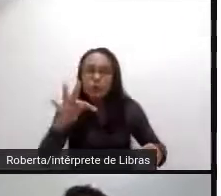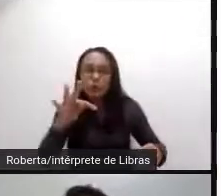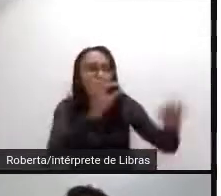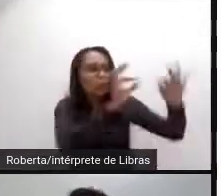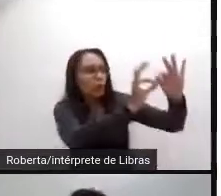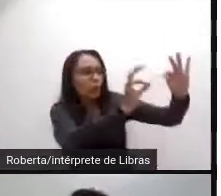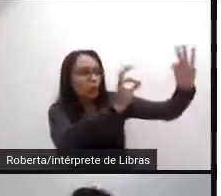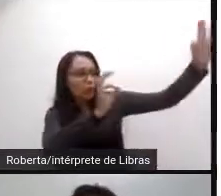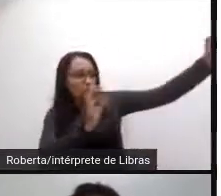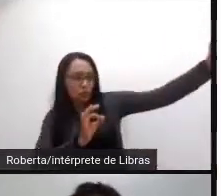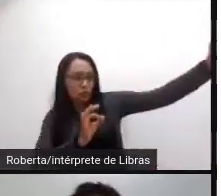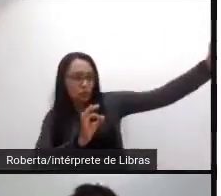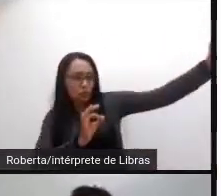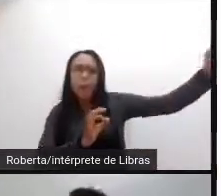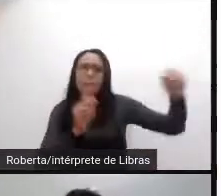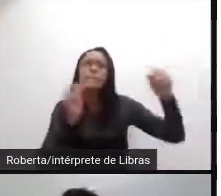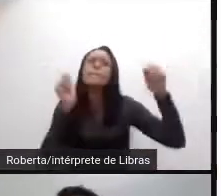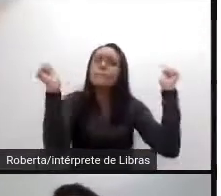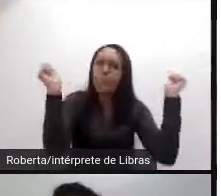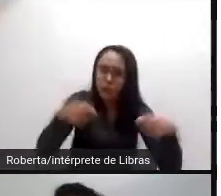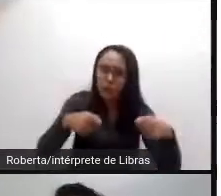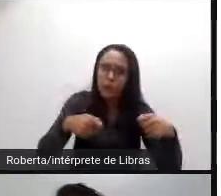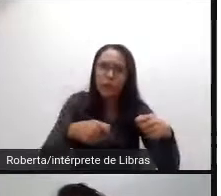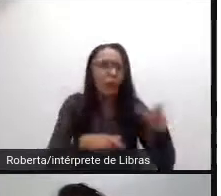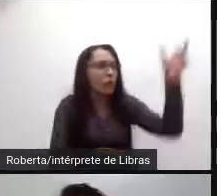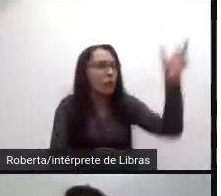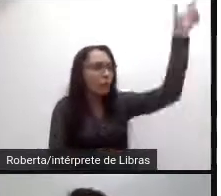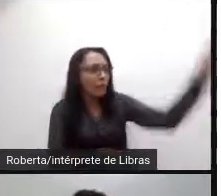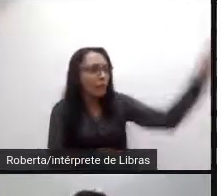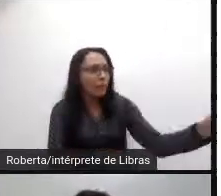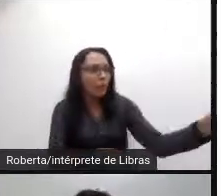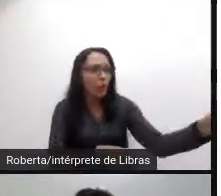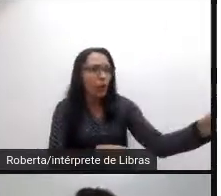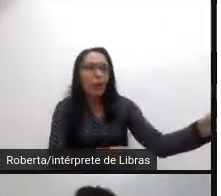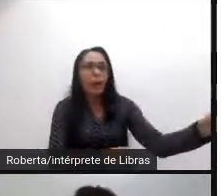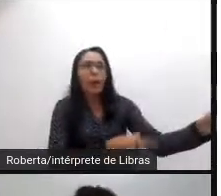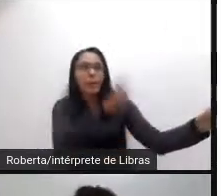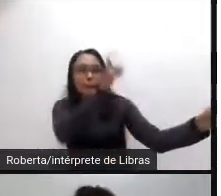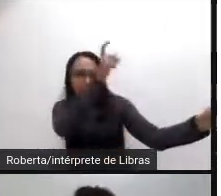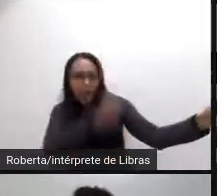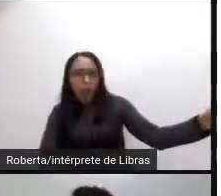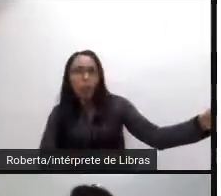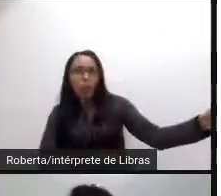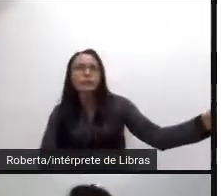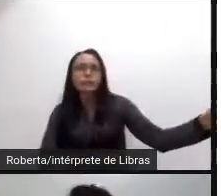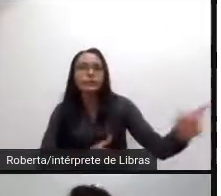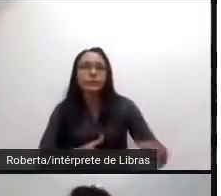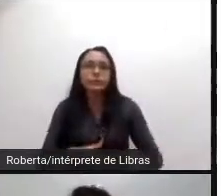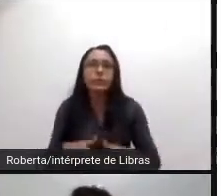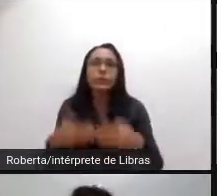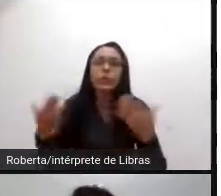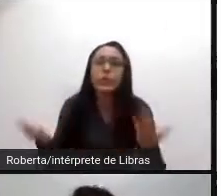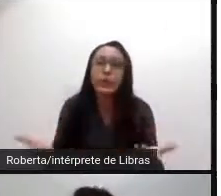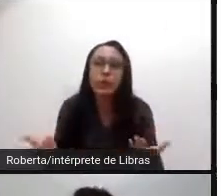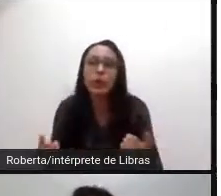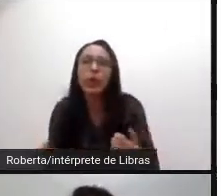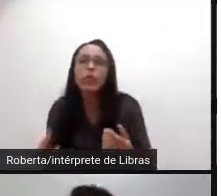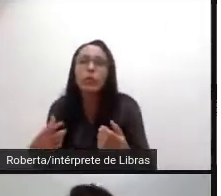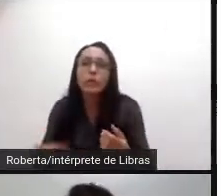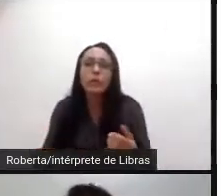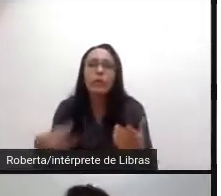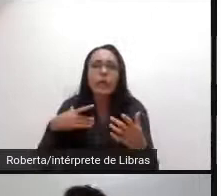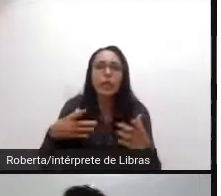2 metros, de uma pessoa para outra. Então, a pessoa infectada, se você tiver a menos de